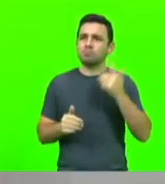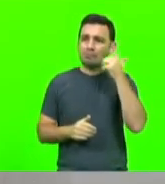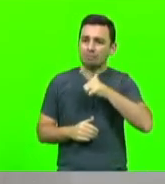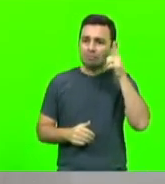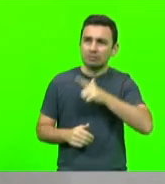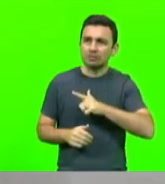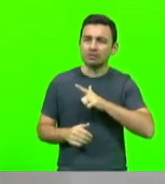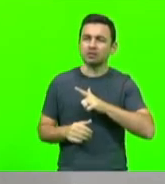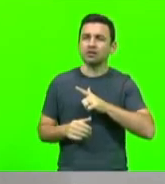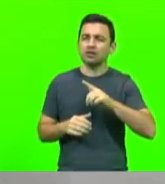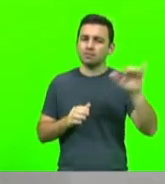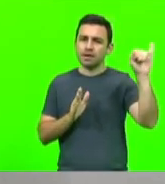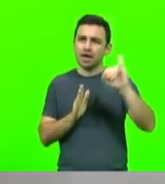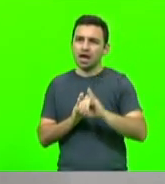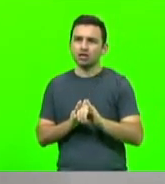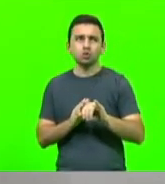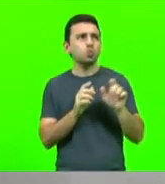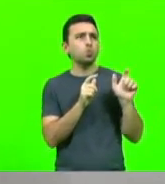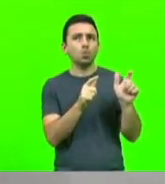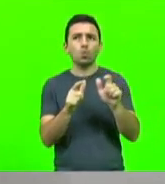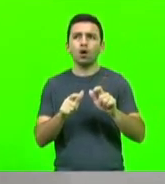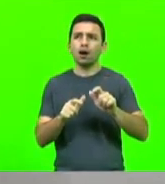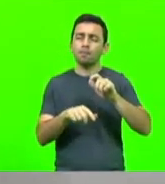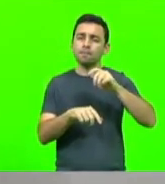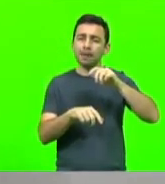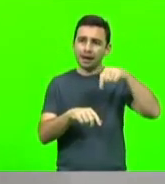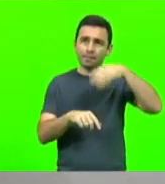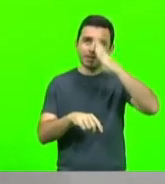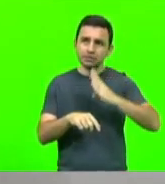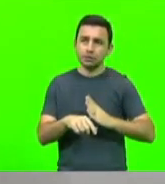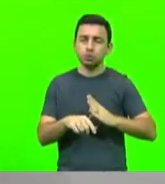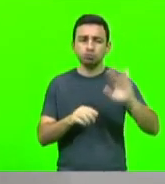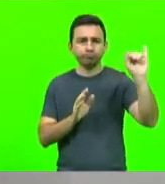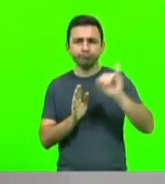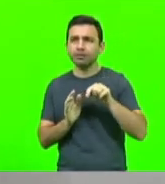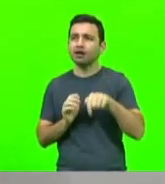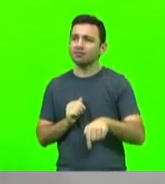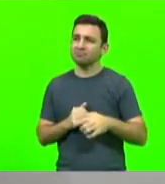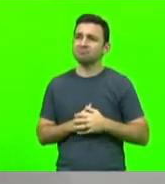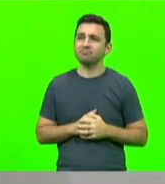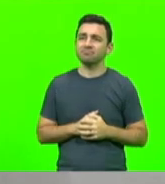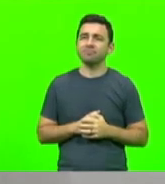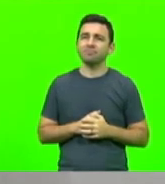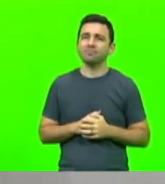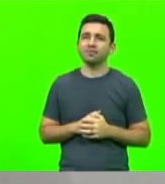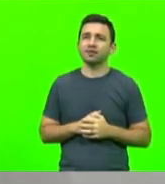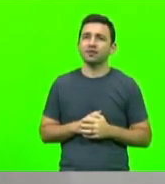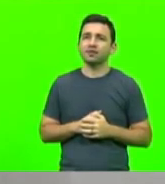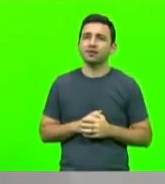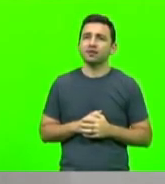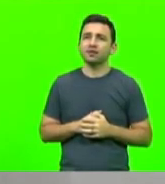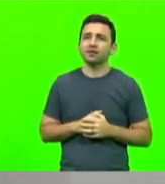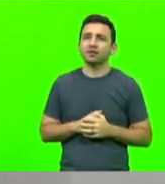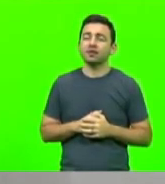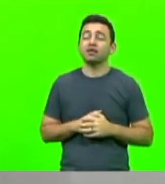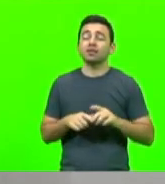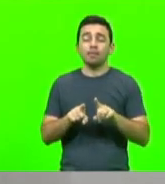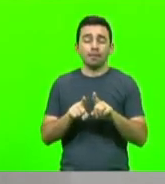de todas as partes do país. Em especial aqui, quando se comemora o aniversário de